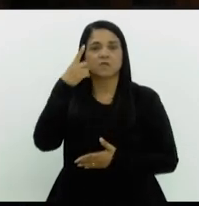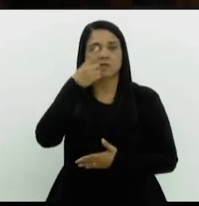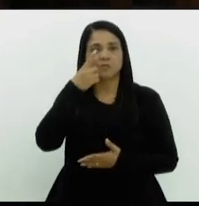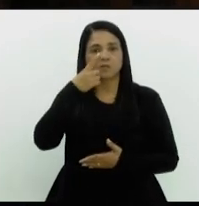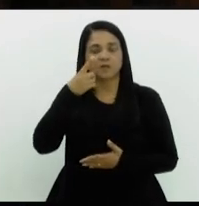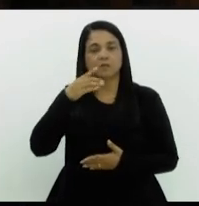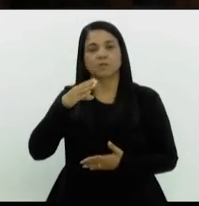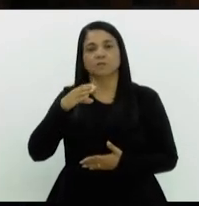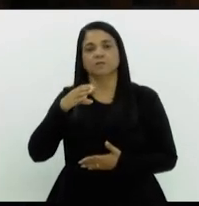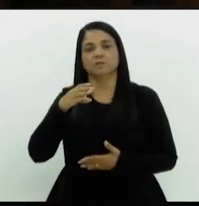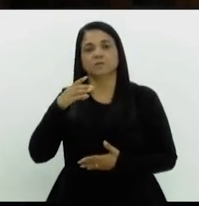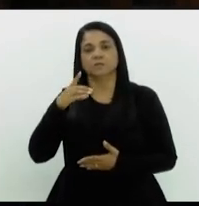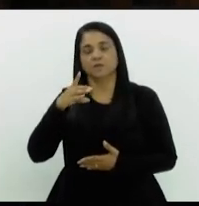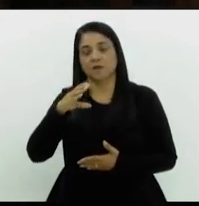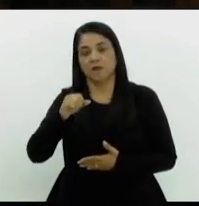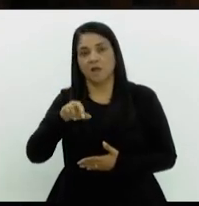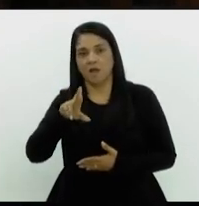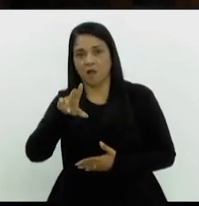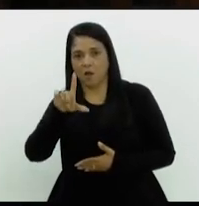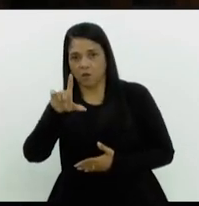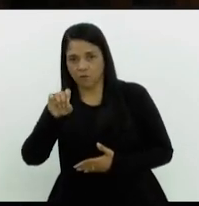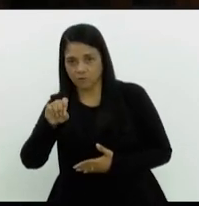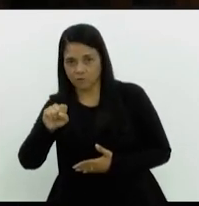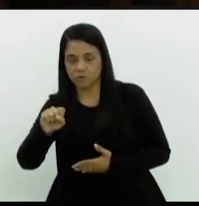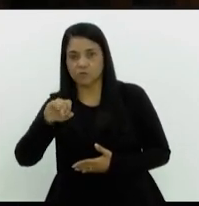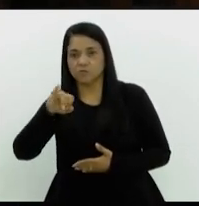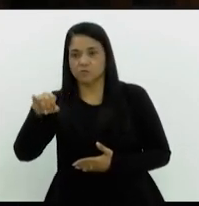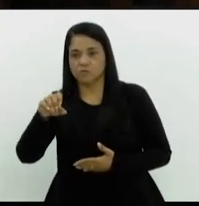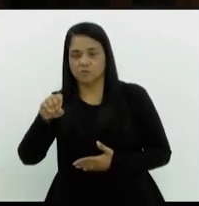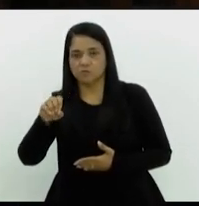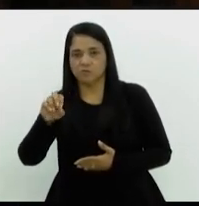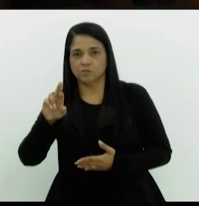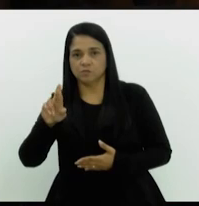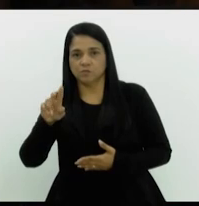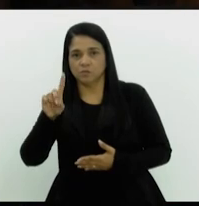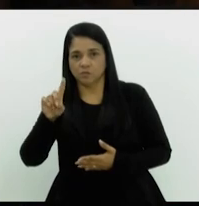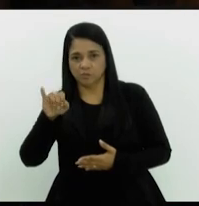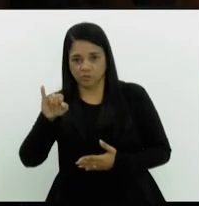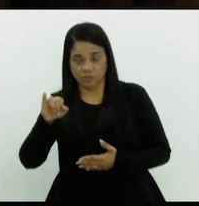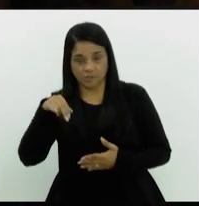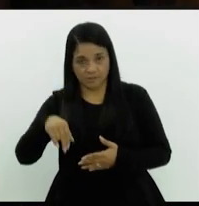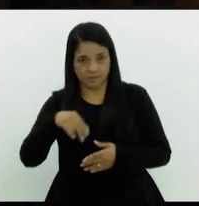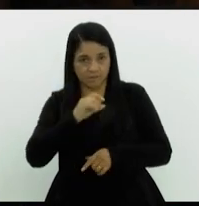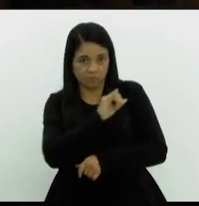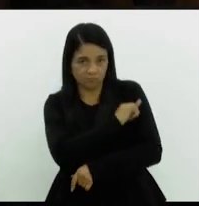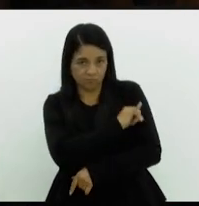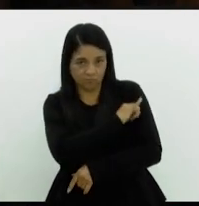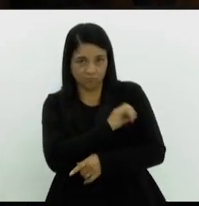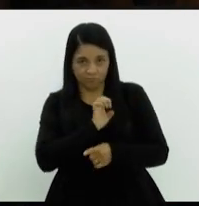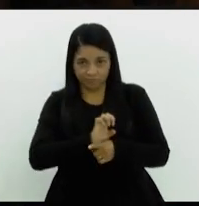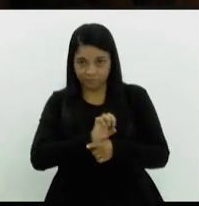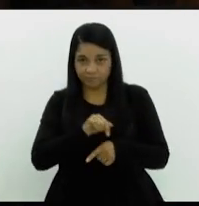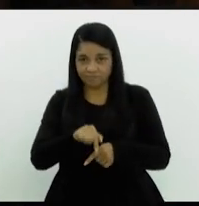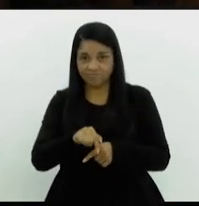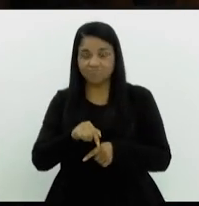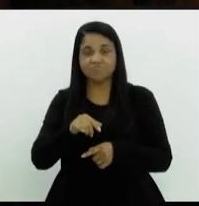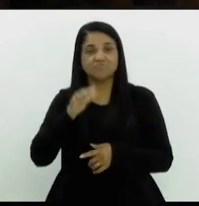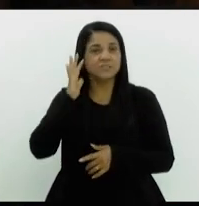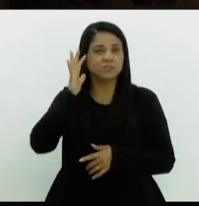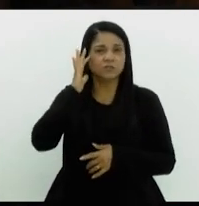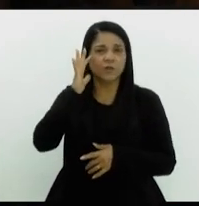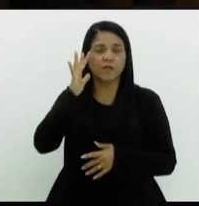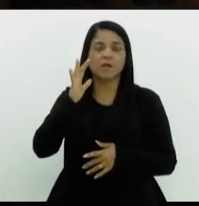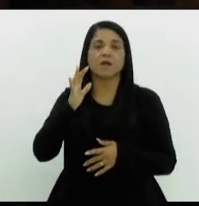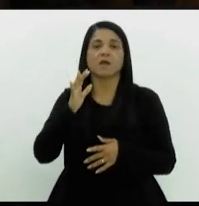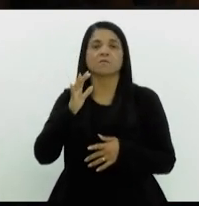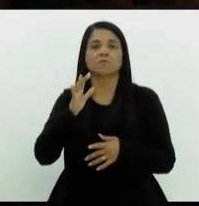Jordi, a gente possa, enfim, voltar a sonhar com a reedificação desse país,